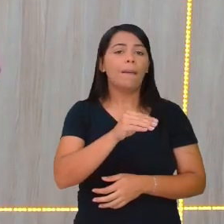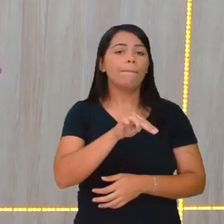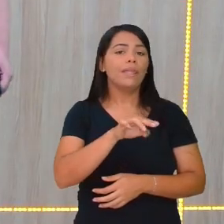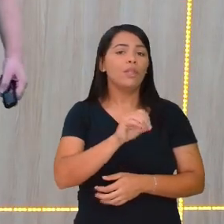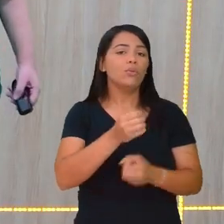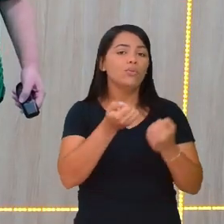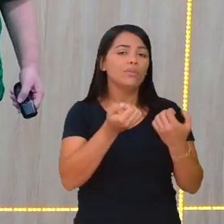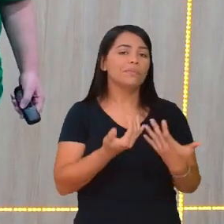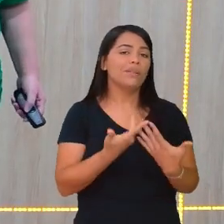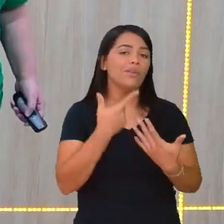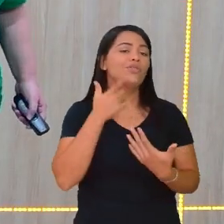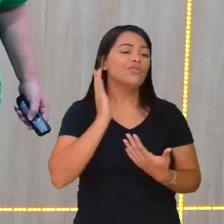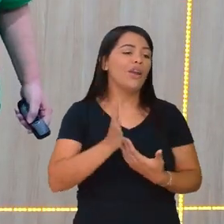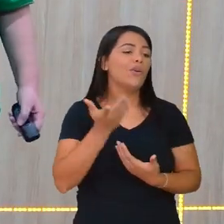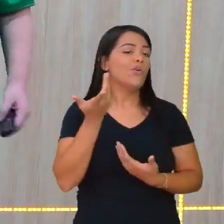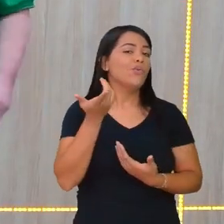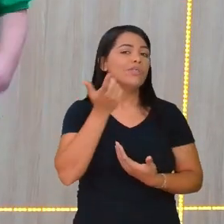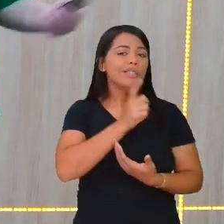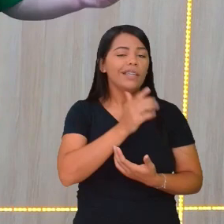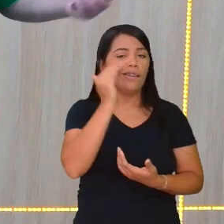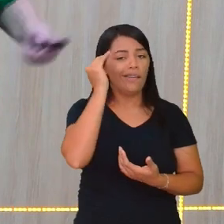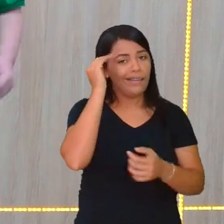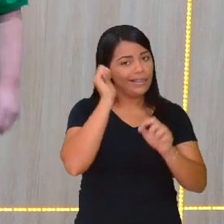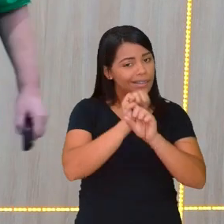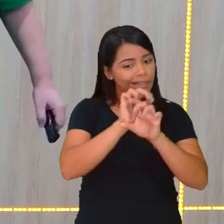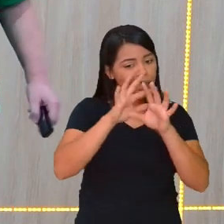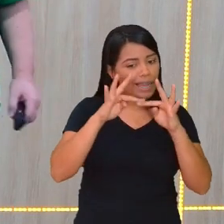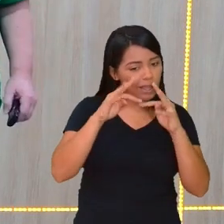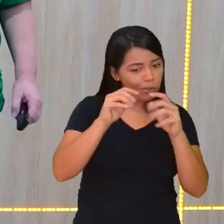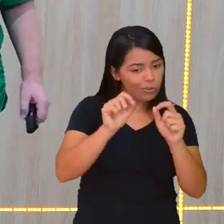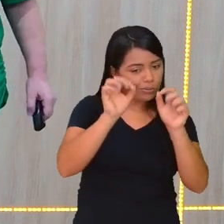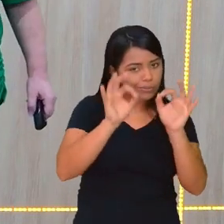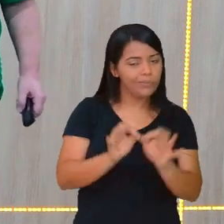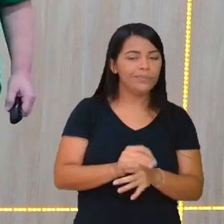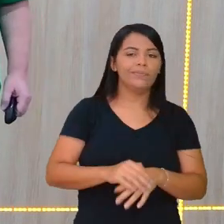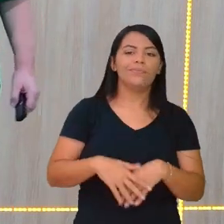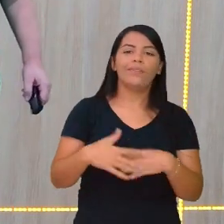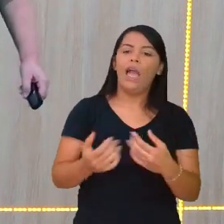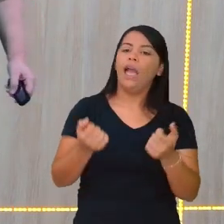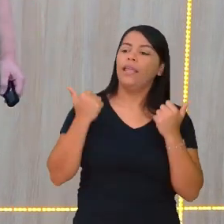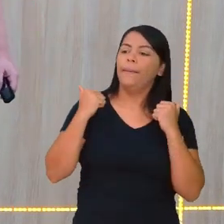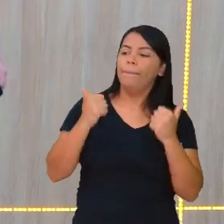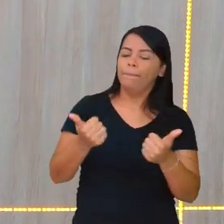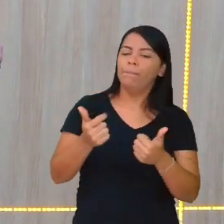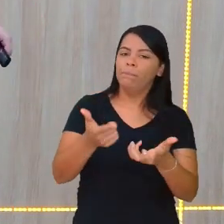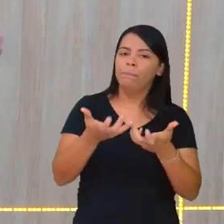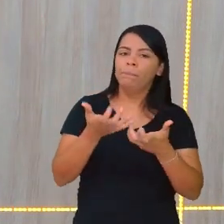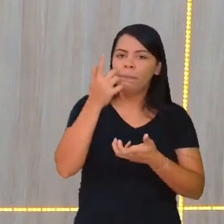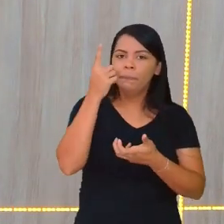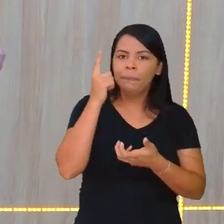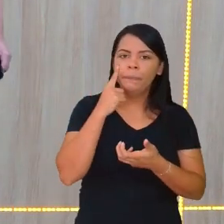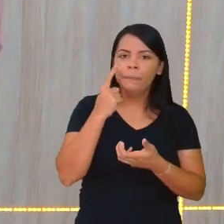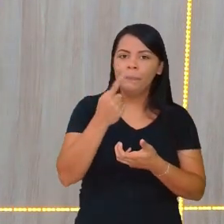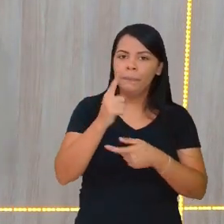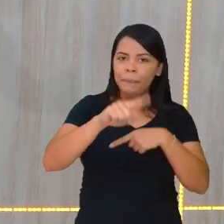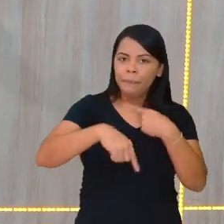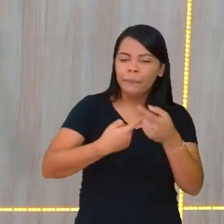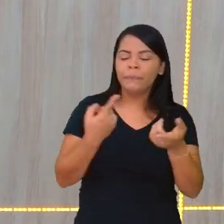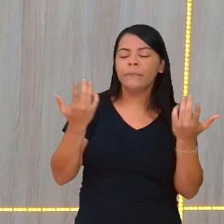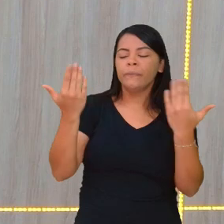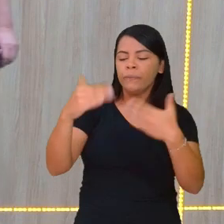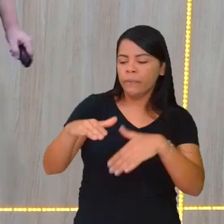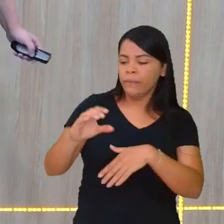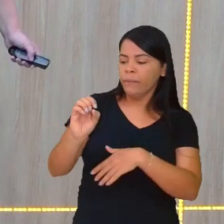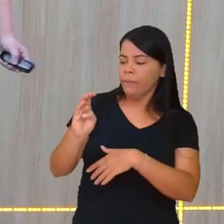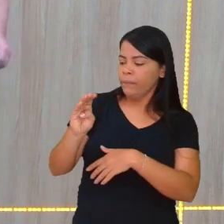Eu quero ver seu desempenho na OBMEP. Manda aí. Se não quiser que a gente fale, a gente não comenta, mas dá aí um